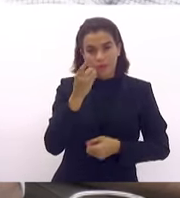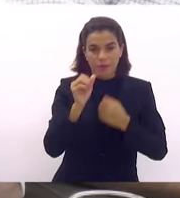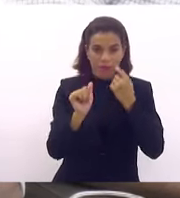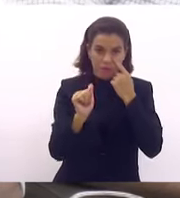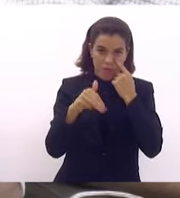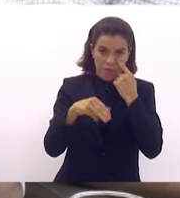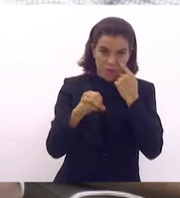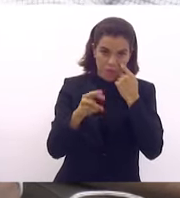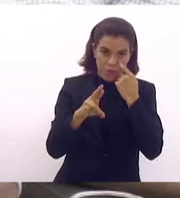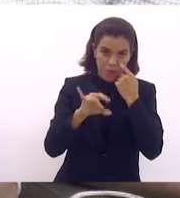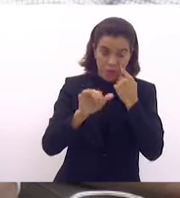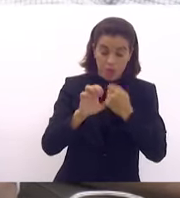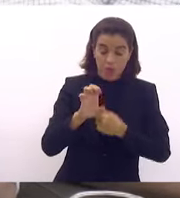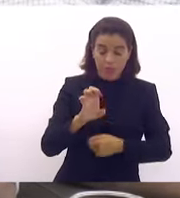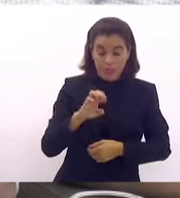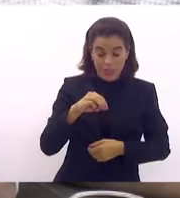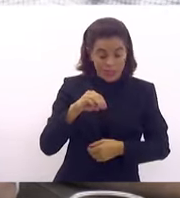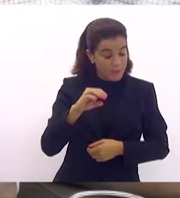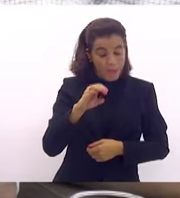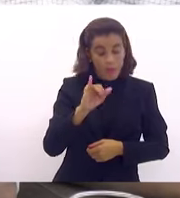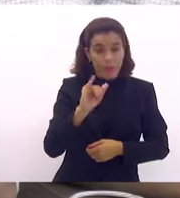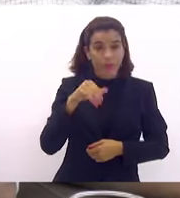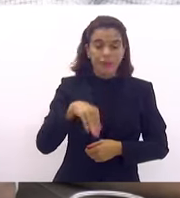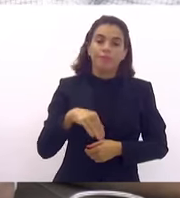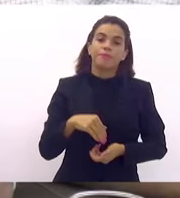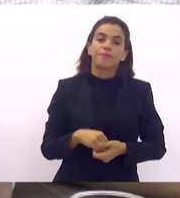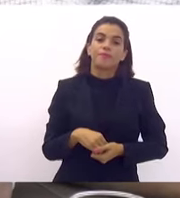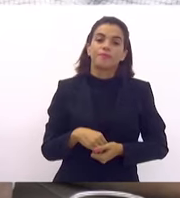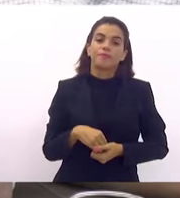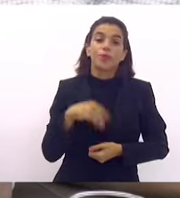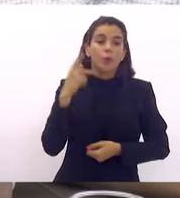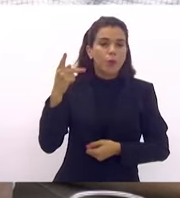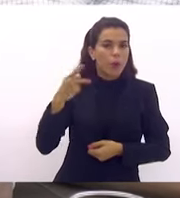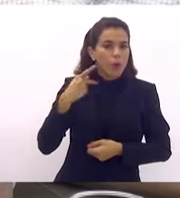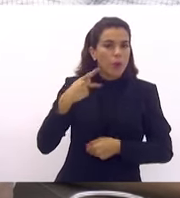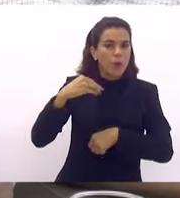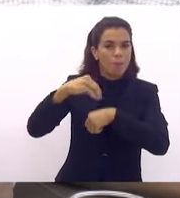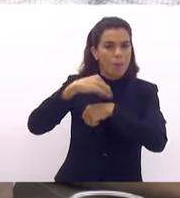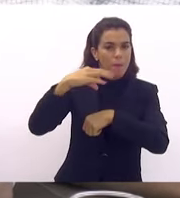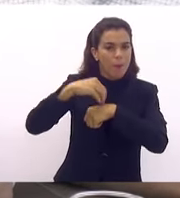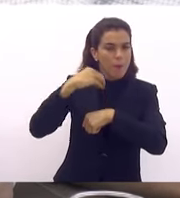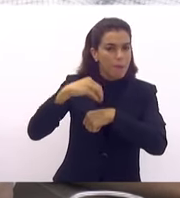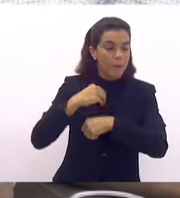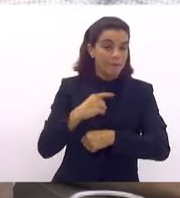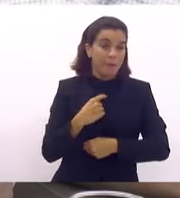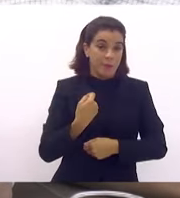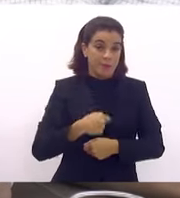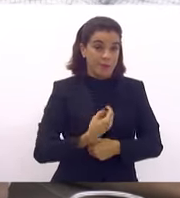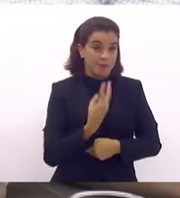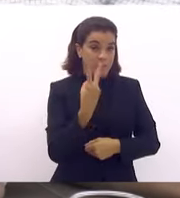nosso procurador? Que teria que haver duas coisas. Primeiro, uma lei aprovada na LERJ.